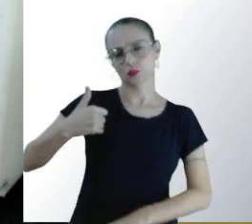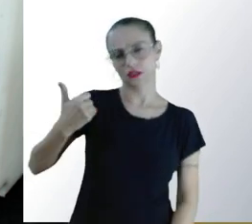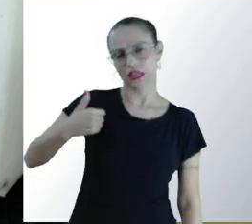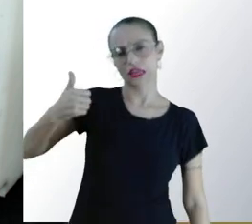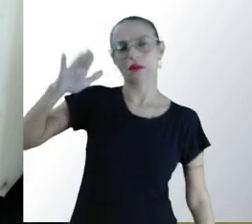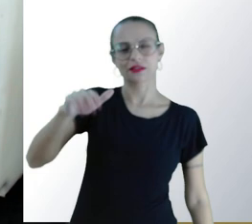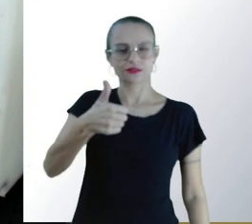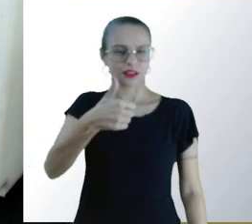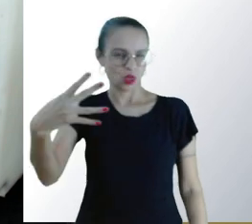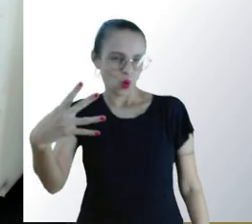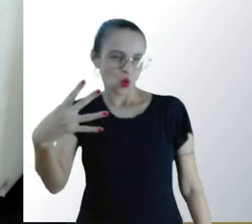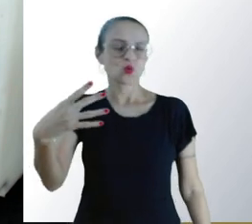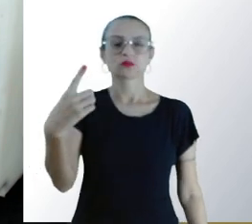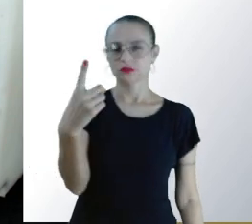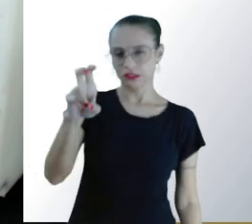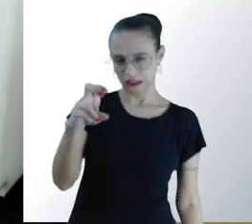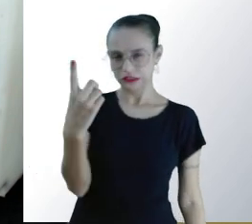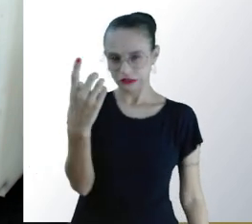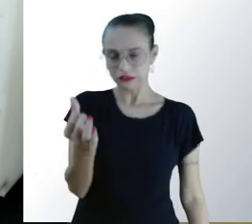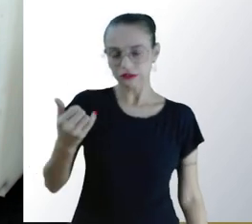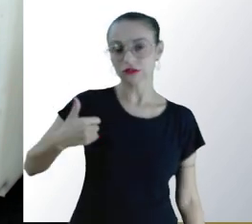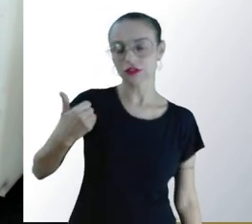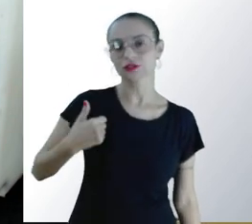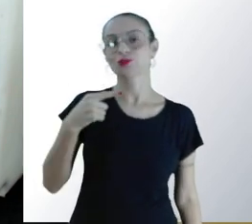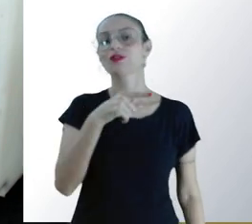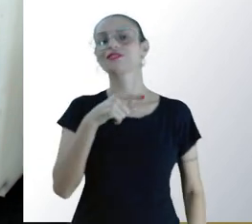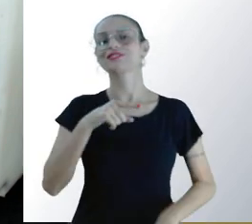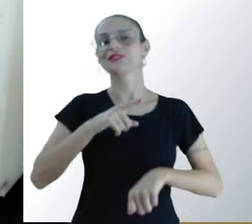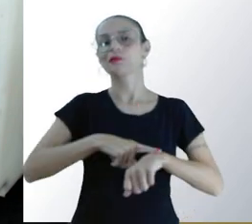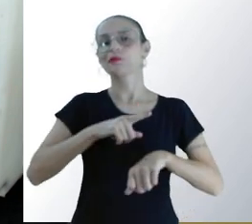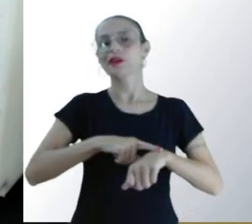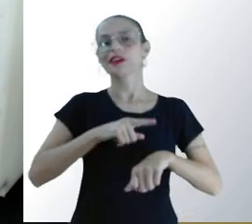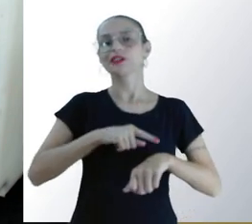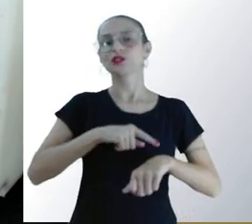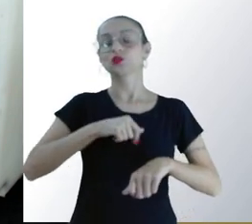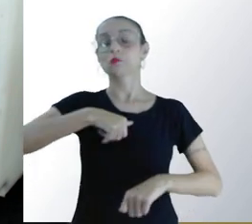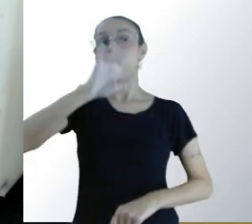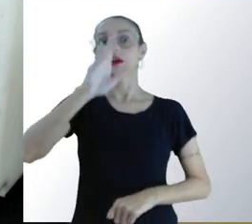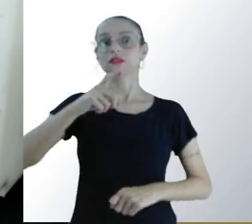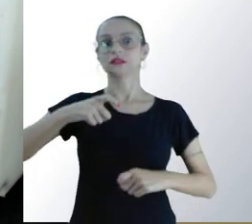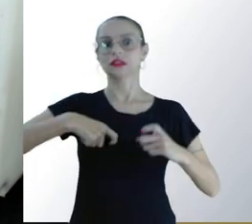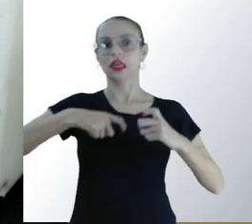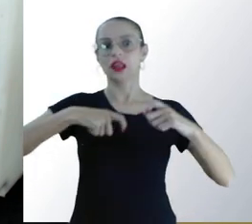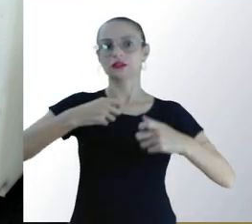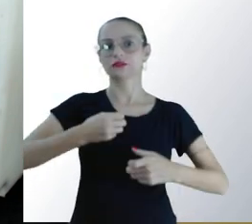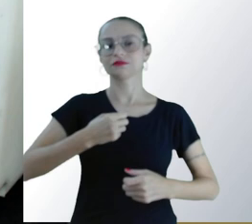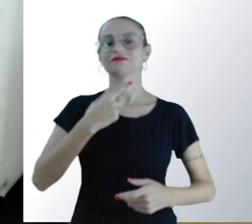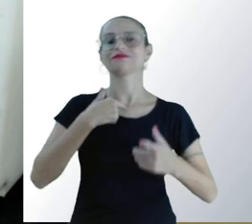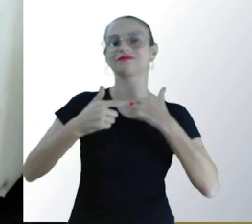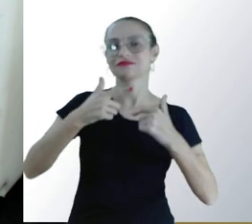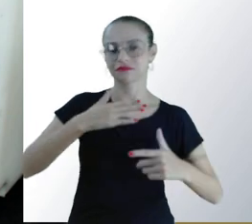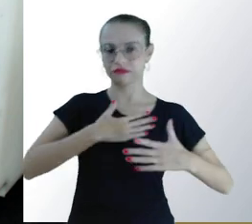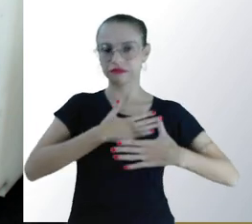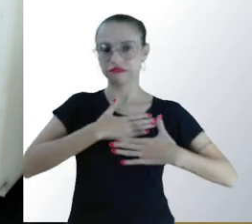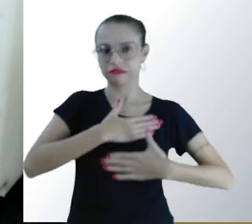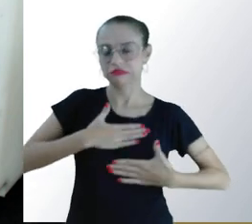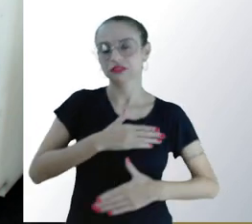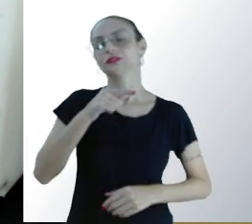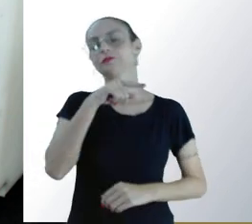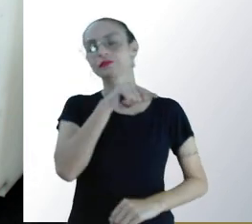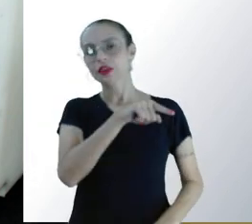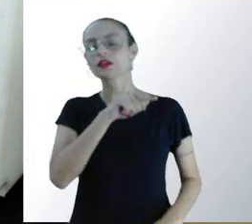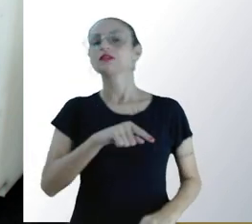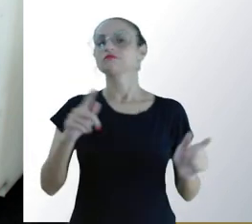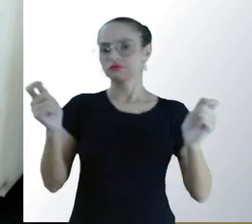uns 14, uns 15, 16 anos, é onde esse repertório já está mais complexo. Então, há a possibilidade, sim,